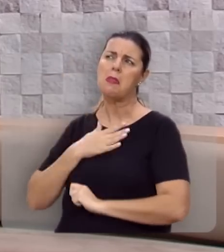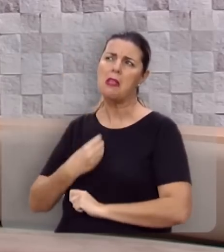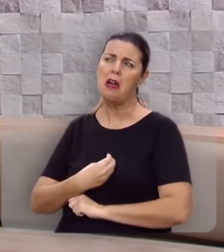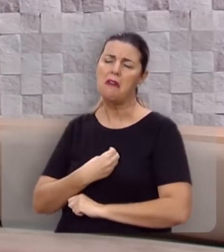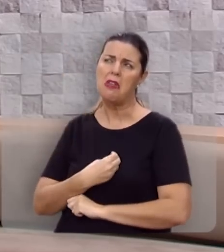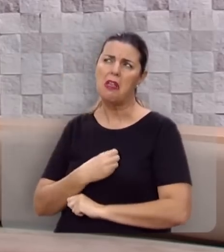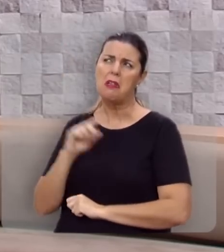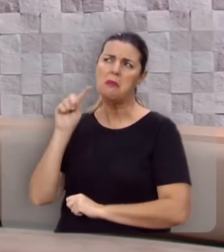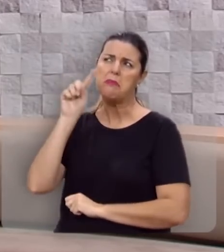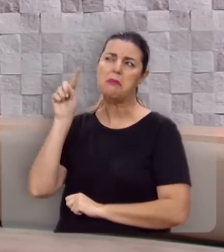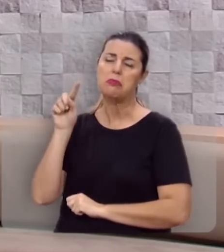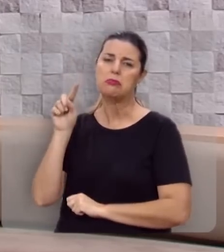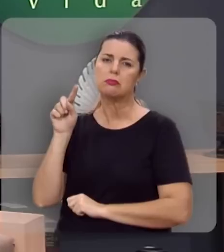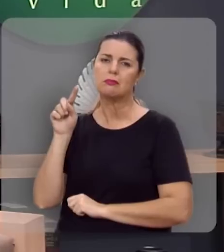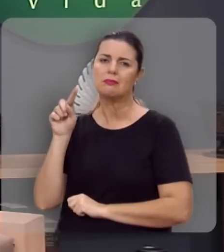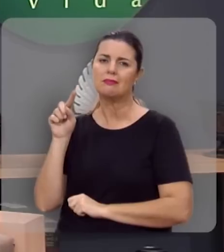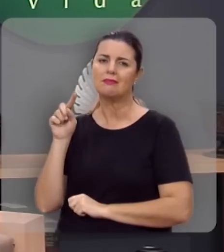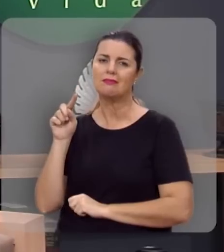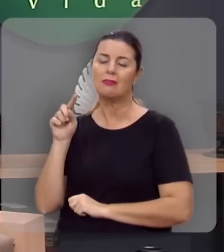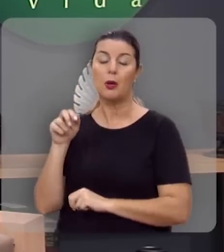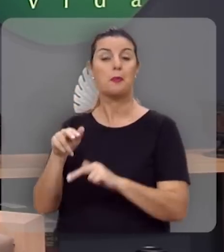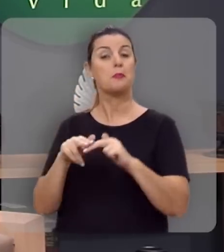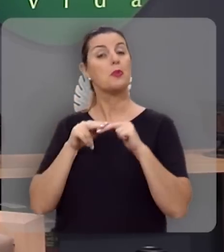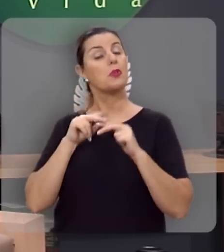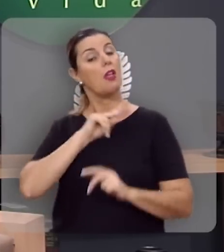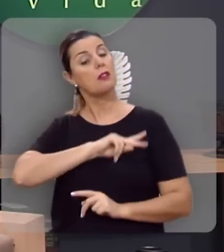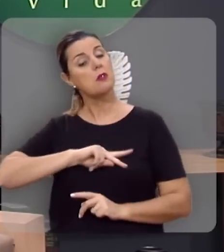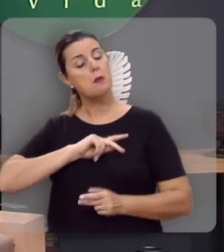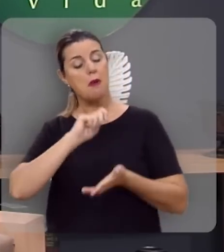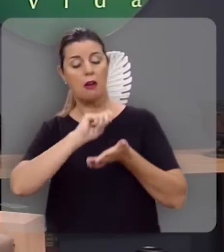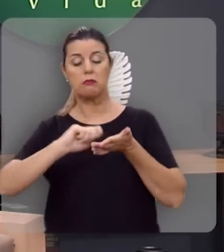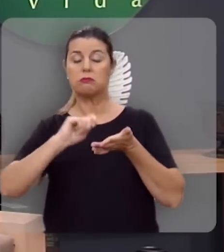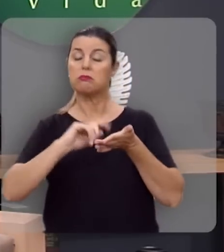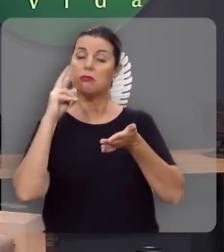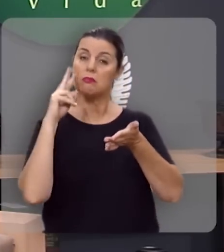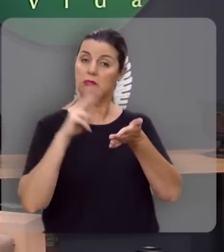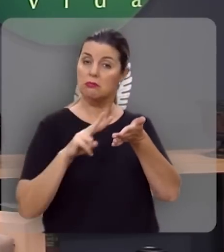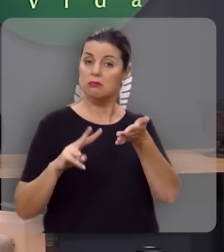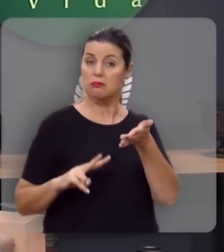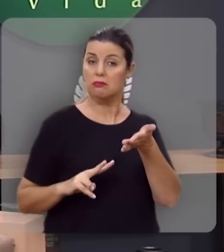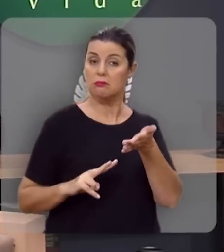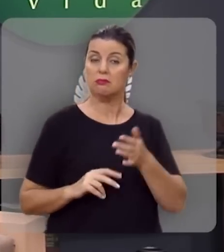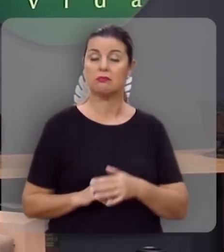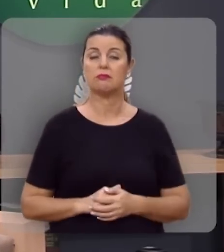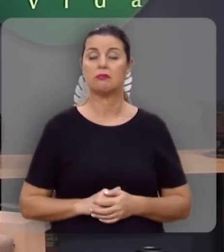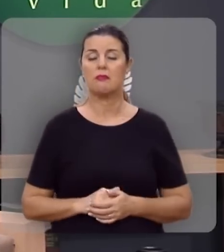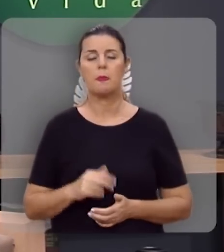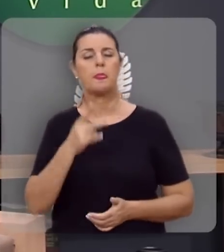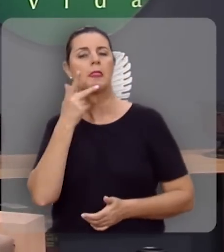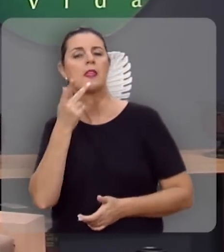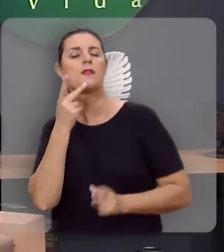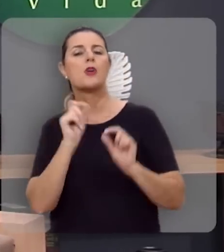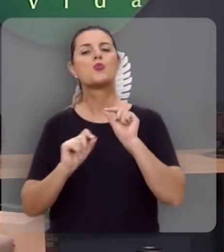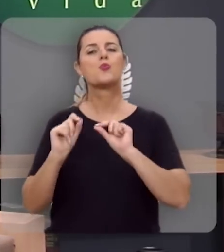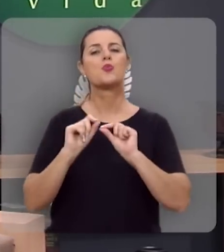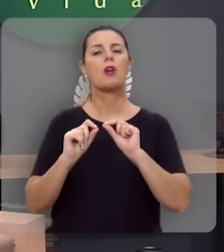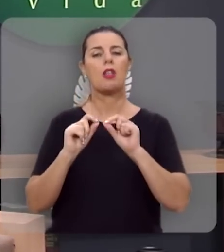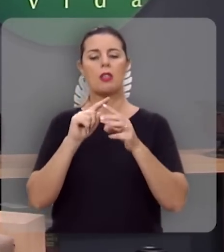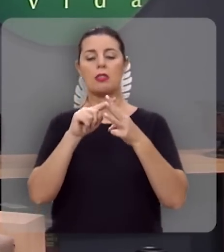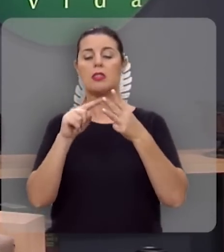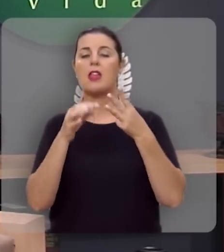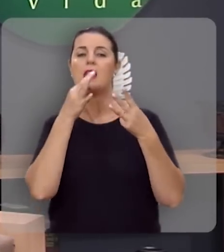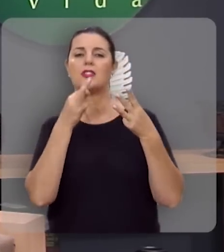cuidar da minha vida. É por isso que o apóstolo Paulo, neste texto lido, vai nos dar